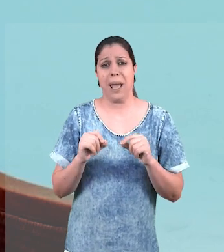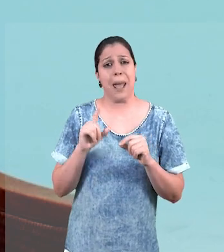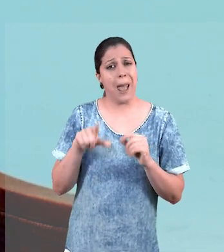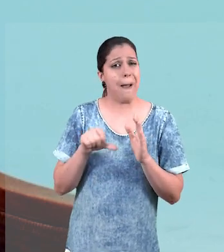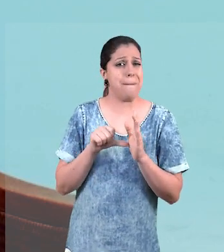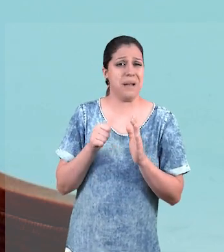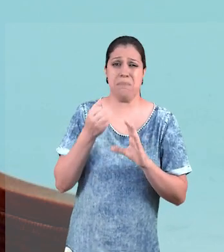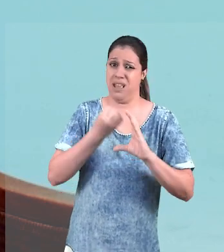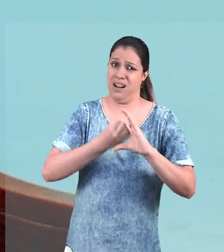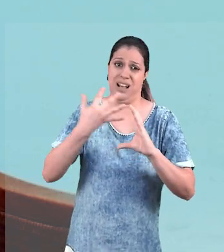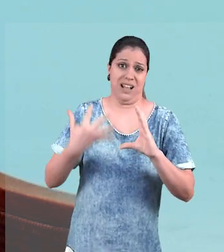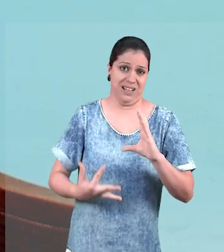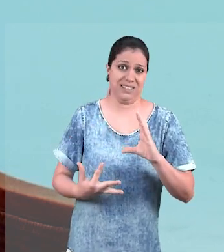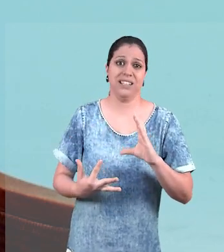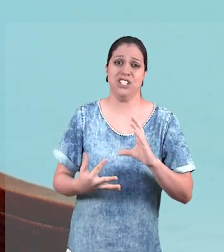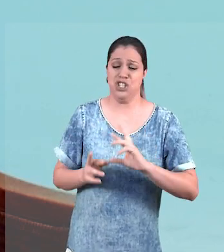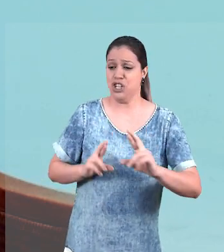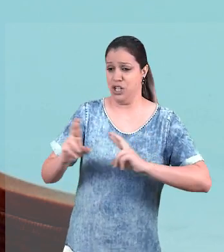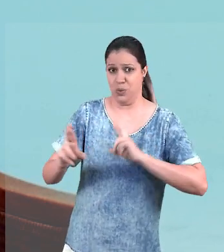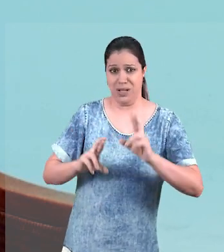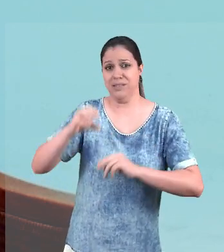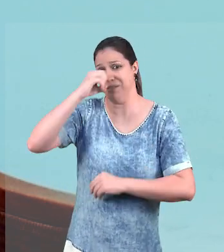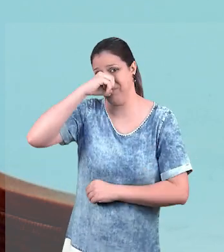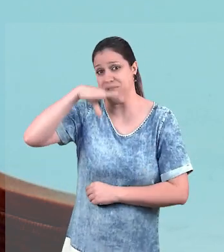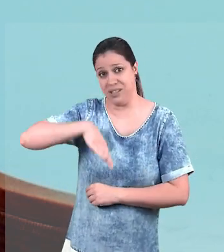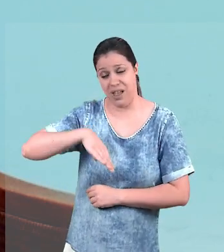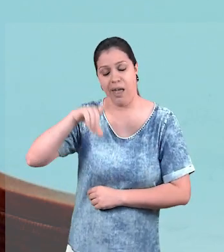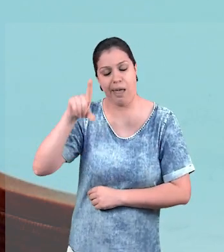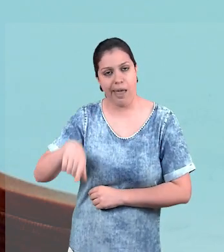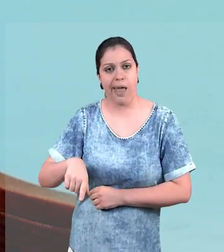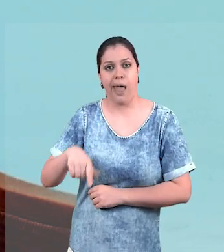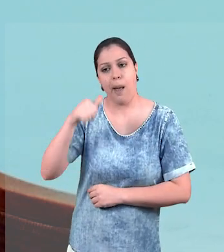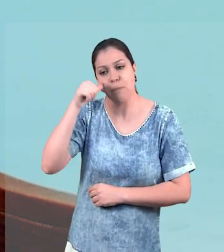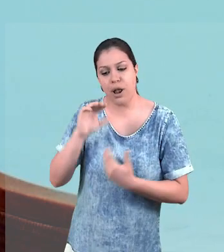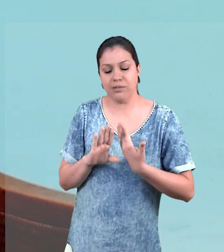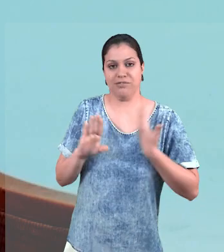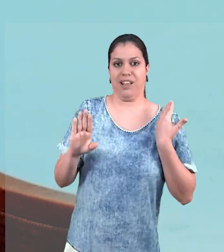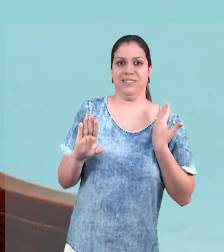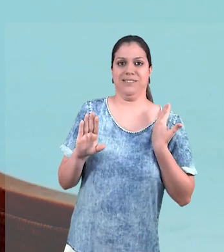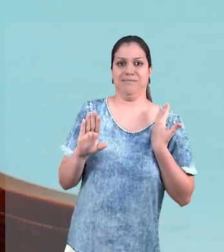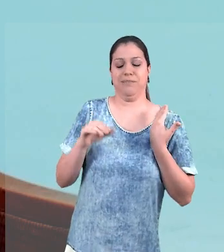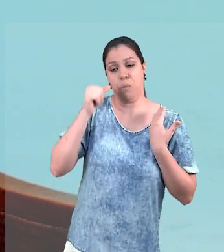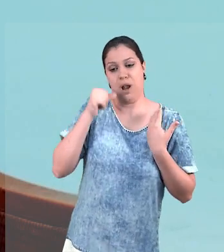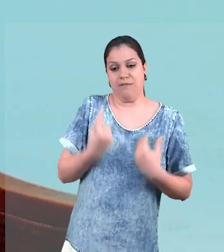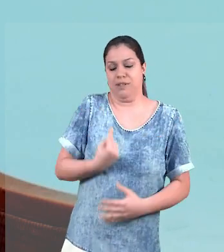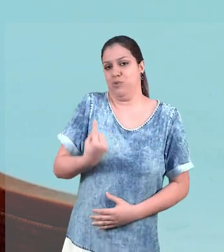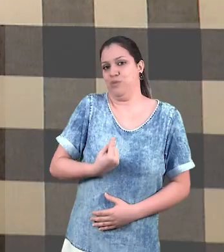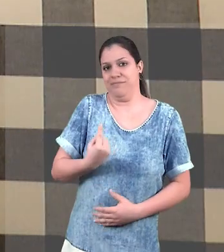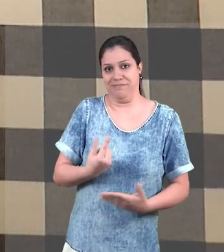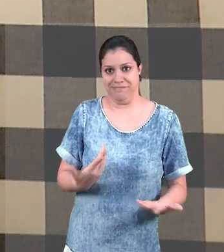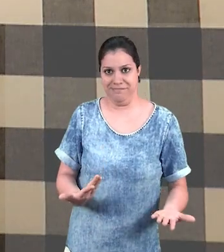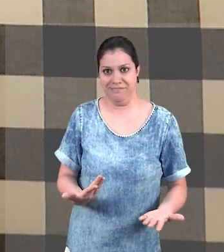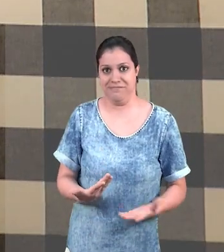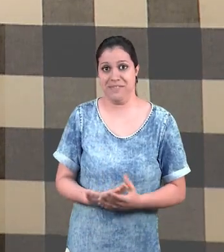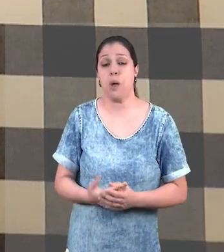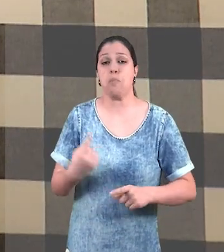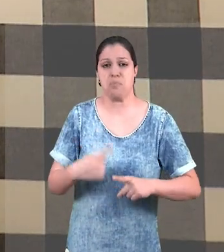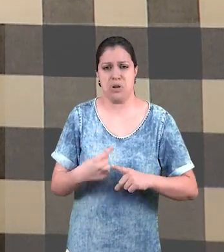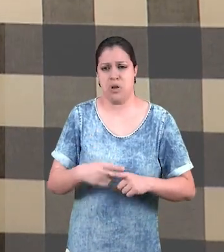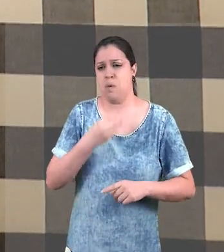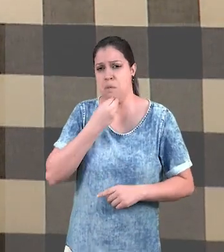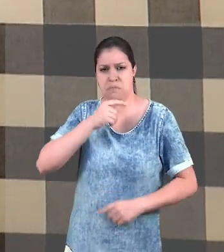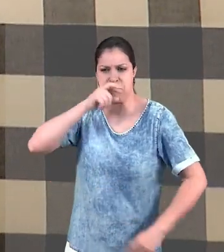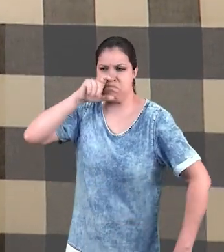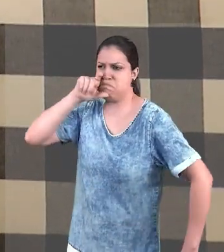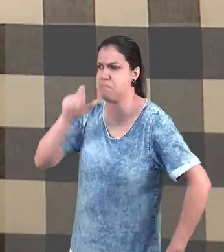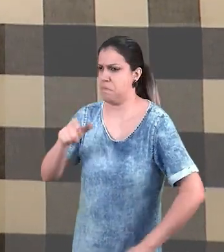a primeira característica da relação abusiva, é o isolamento da mulher. Então, é esse jogo psicológico que o